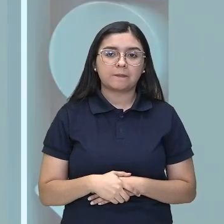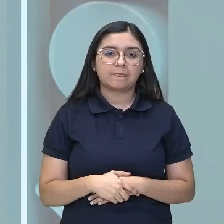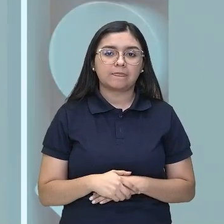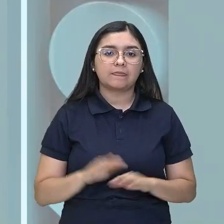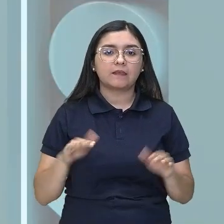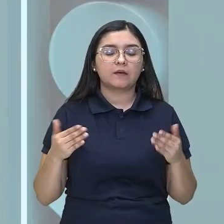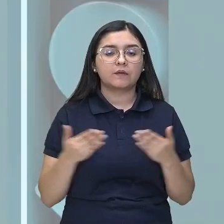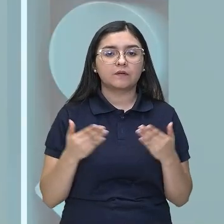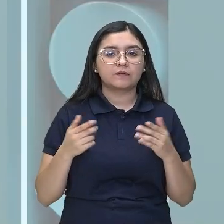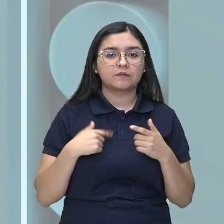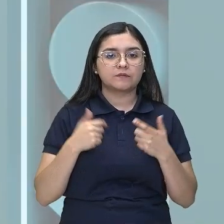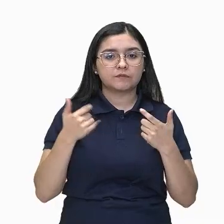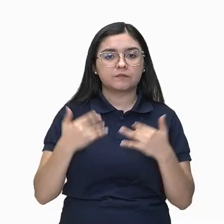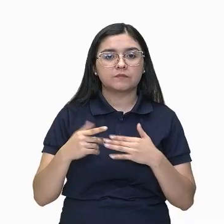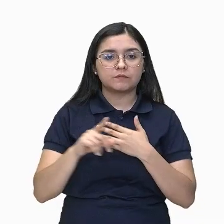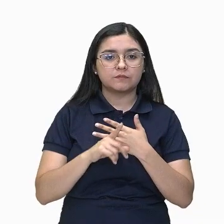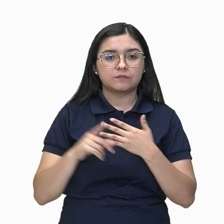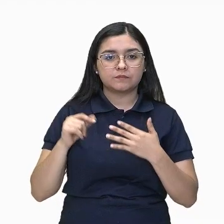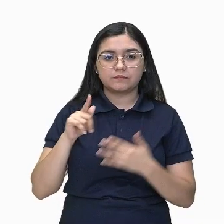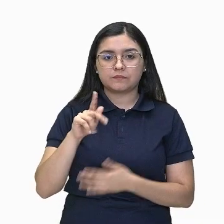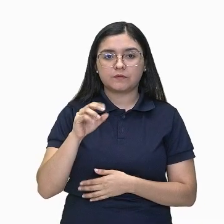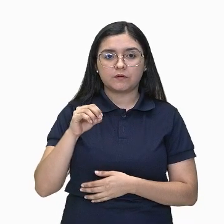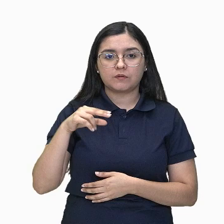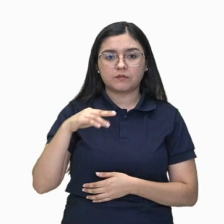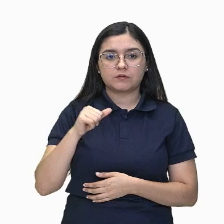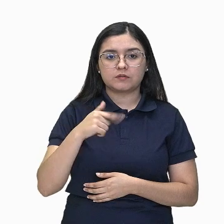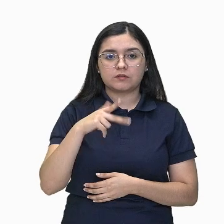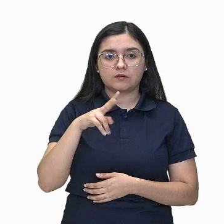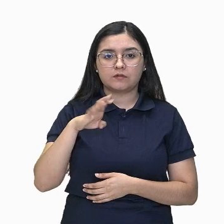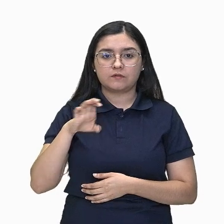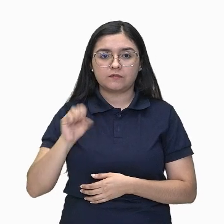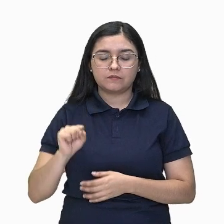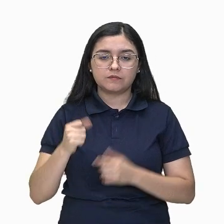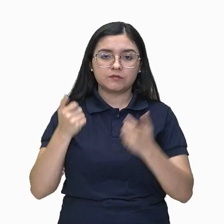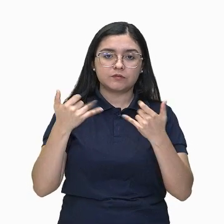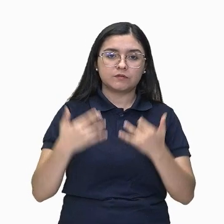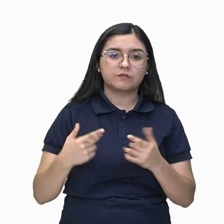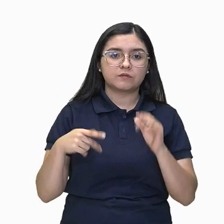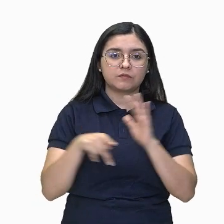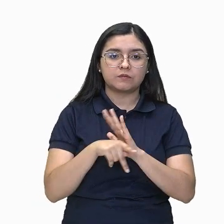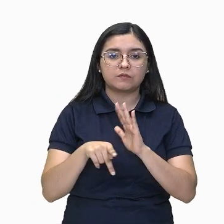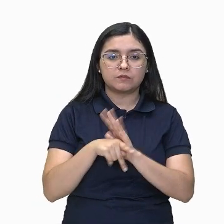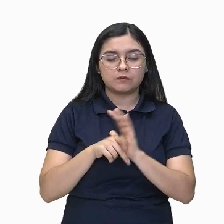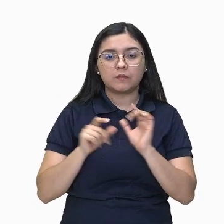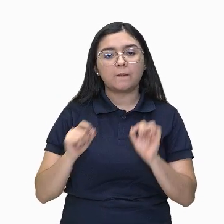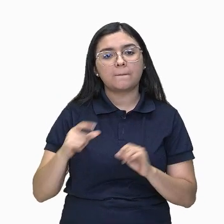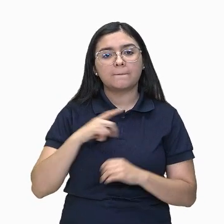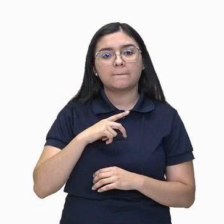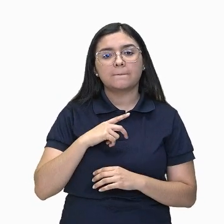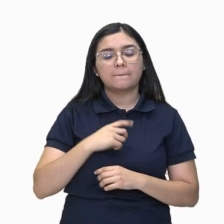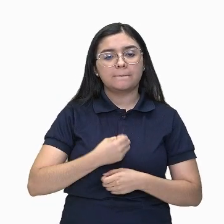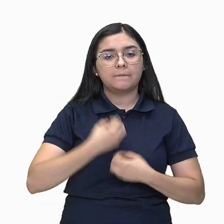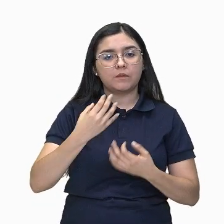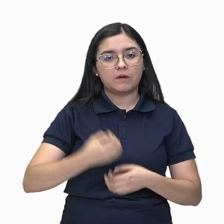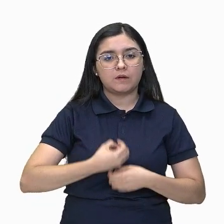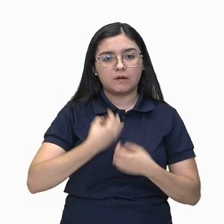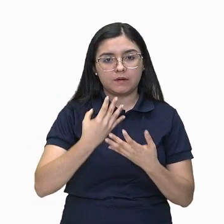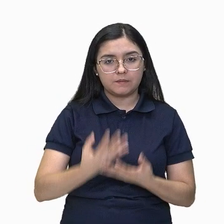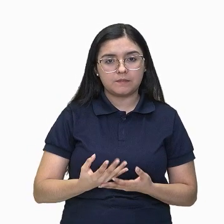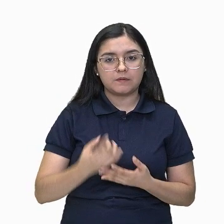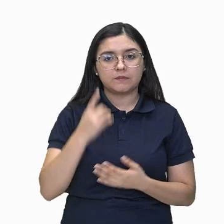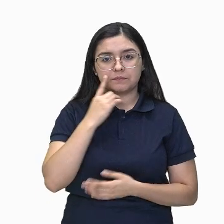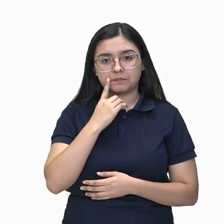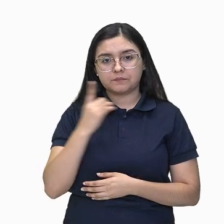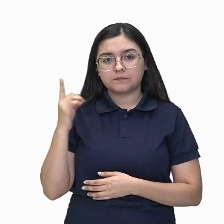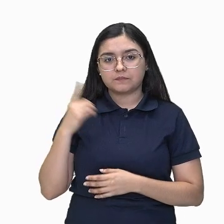falar então sobre o Gonçalves Dias. A gente falou um pouquinho sobre o poema dele, o Canção do Exílio. Aqui a gente tem o